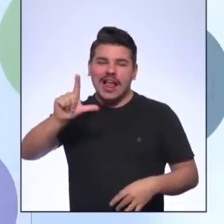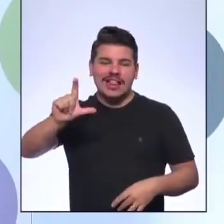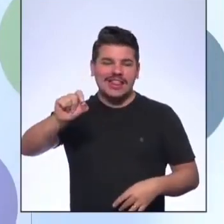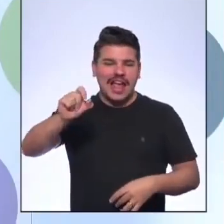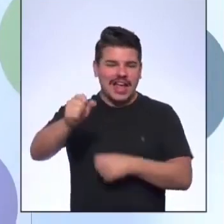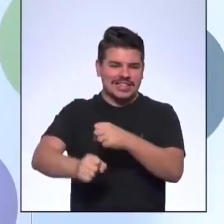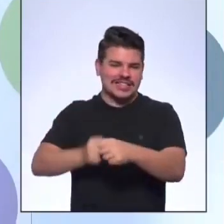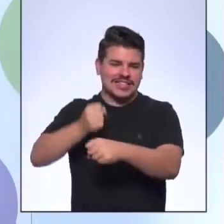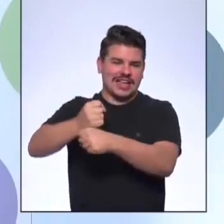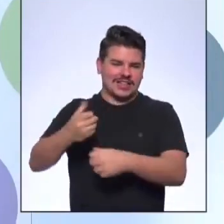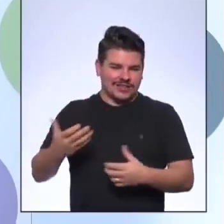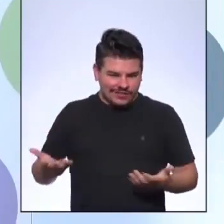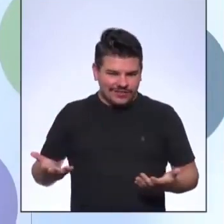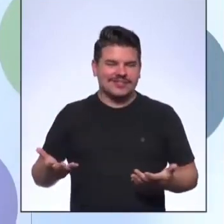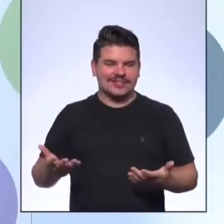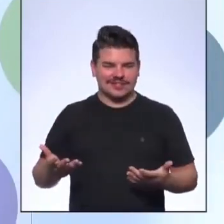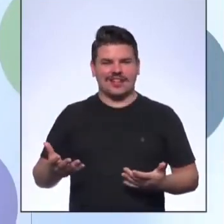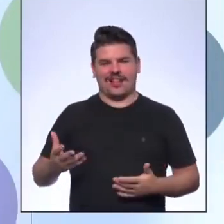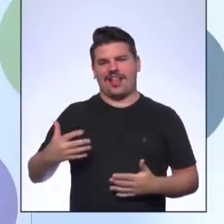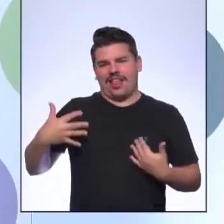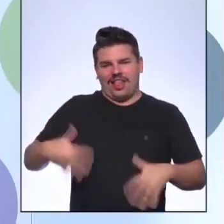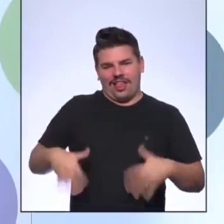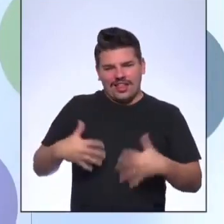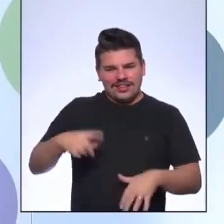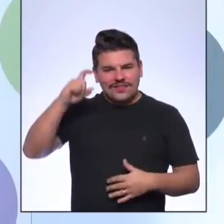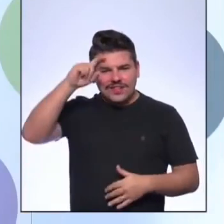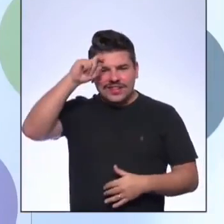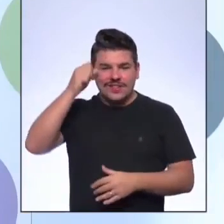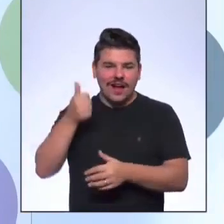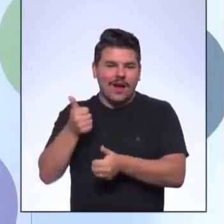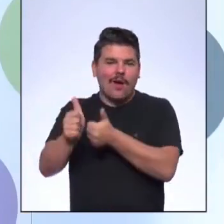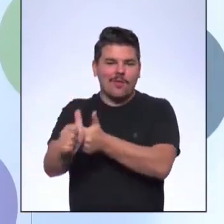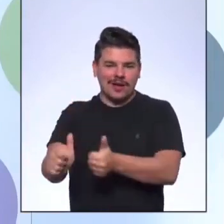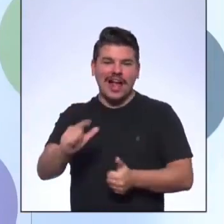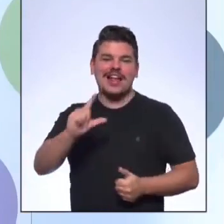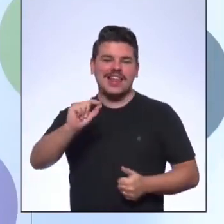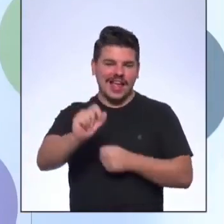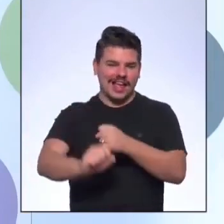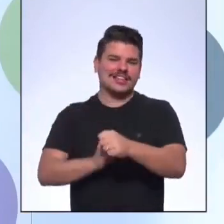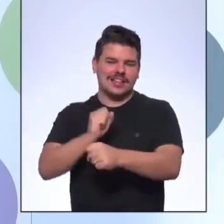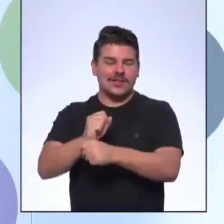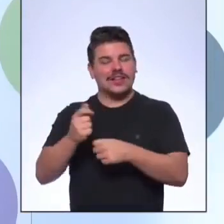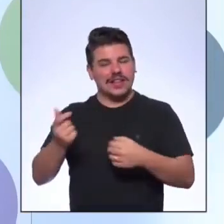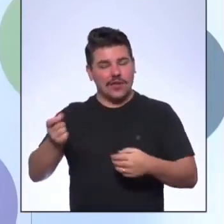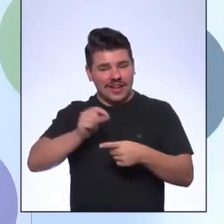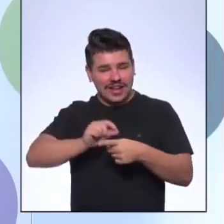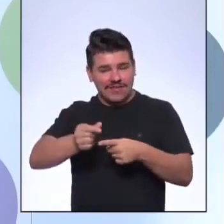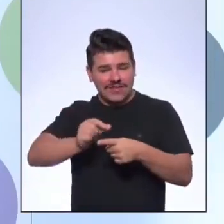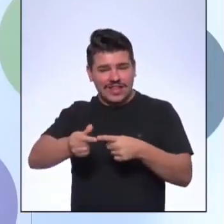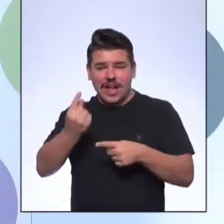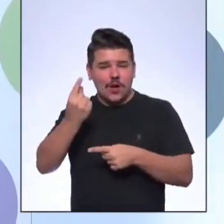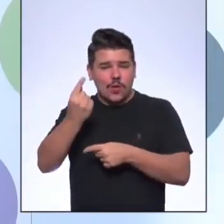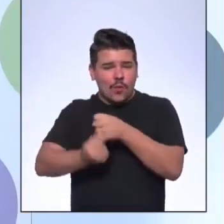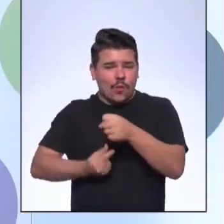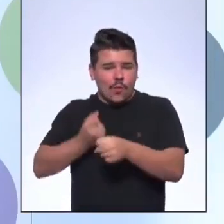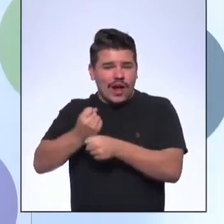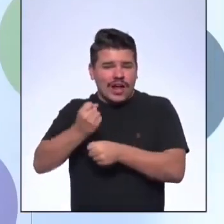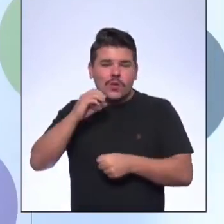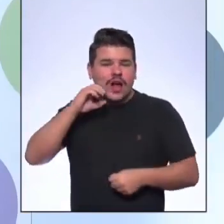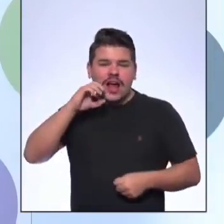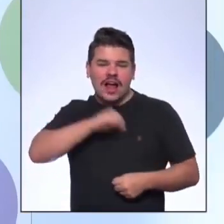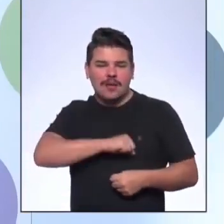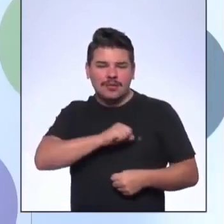para entrar em idade reprodutiva, então fica complicado você acompanhar esse estudo. Então, ali as ervilhas com 1 ano você já conseguia